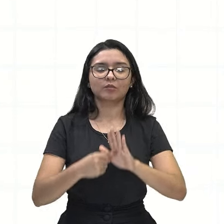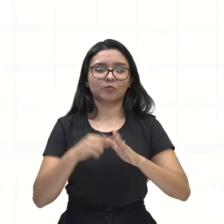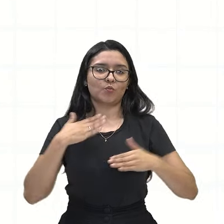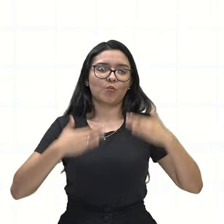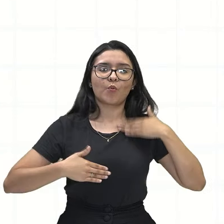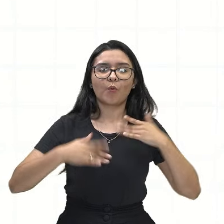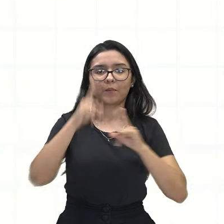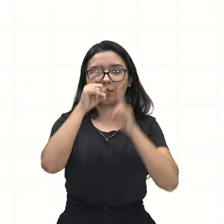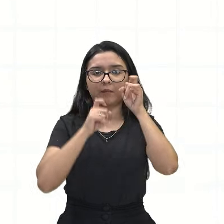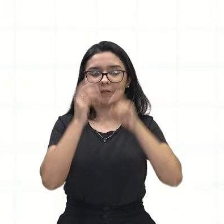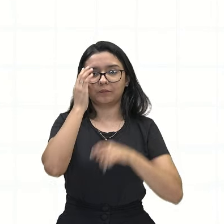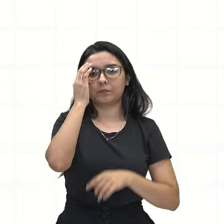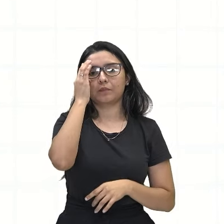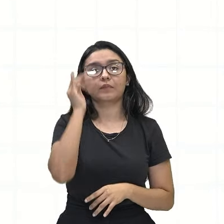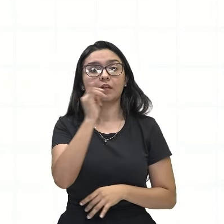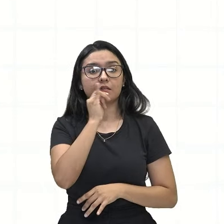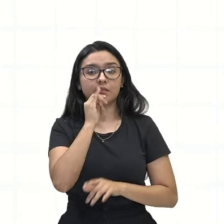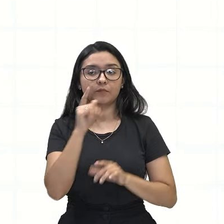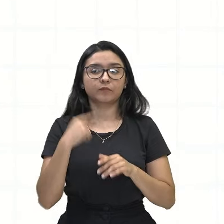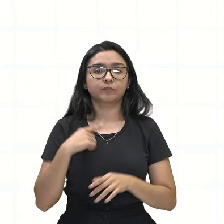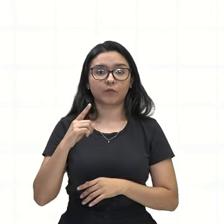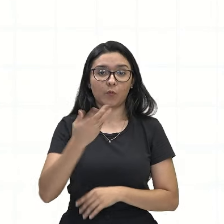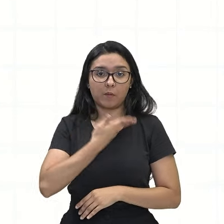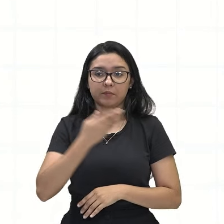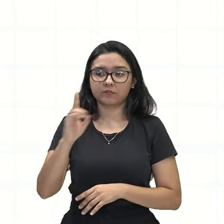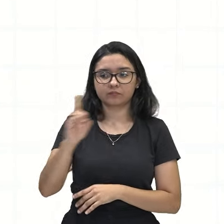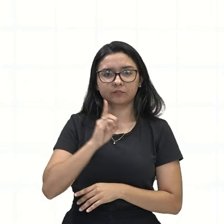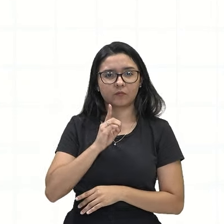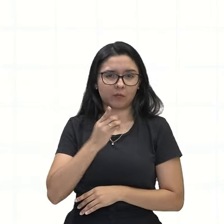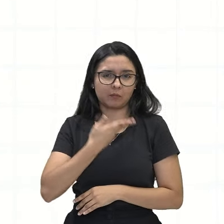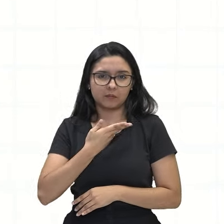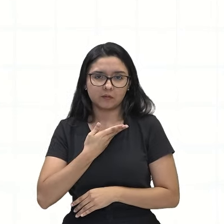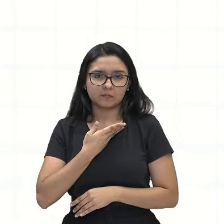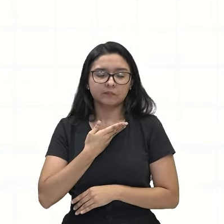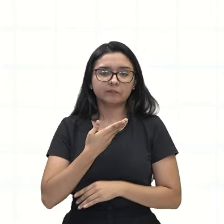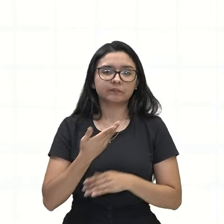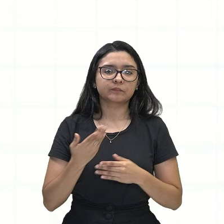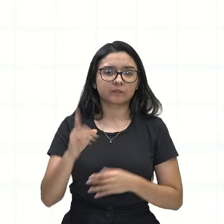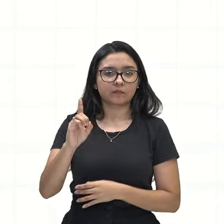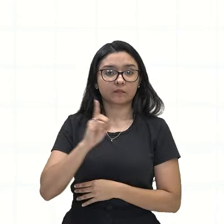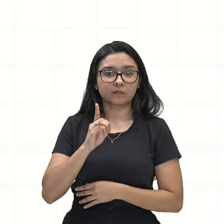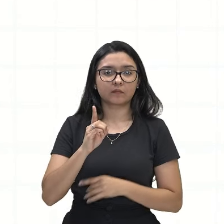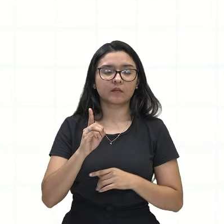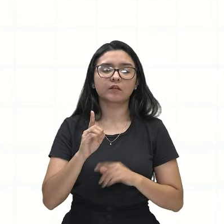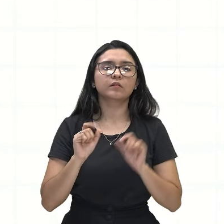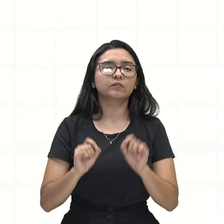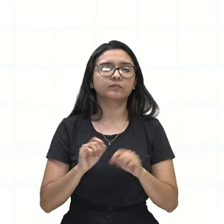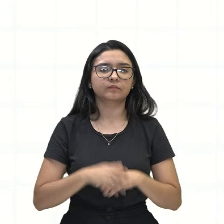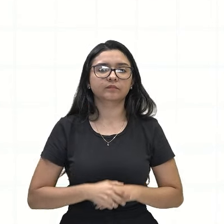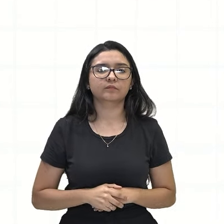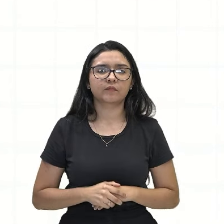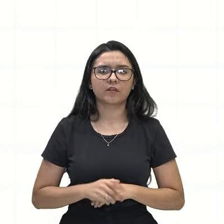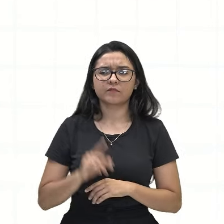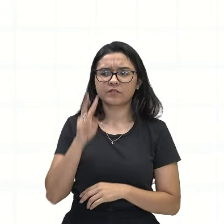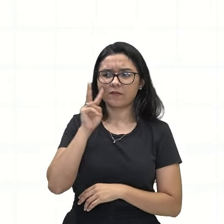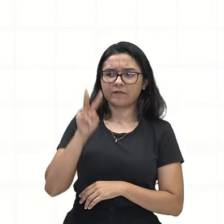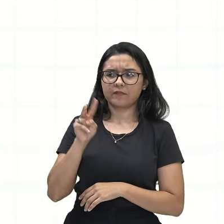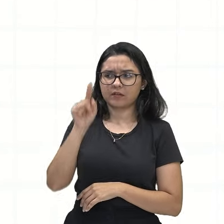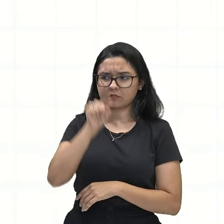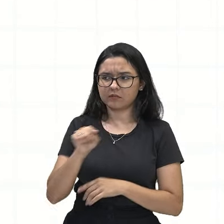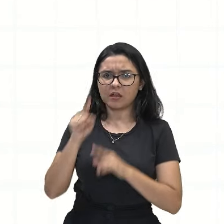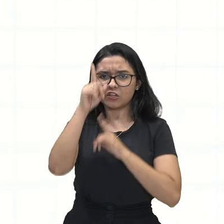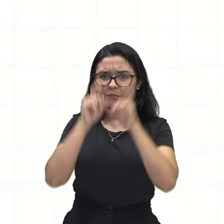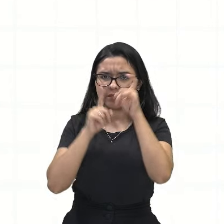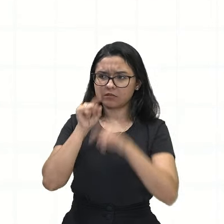você chega um amigo seu, uma amiga, um colega, e você, pela feição dele, você percebe assim,